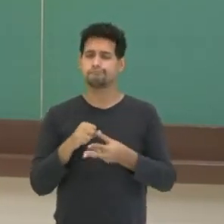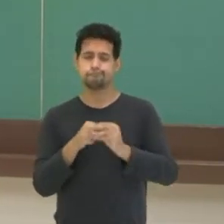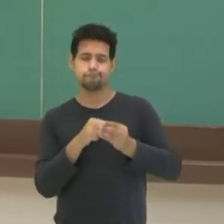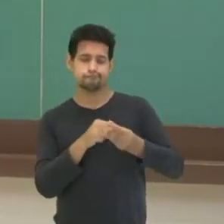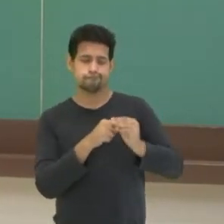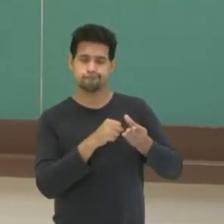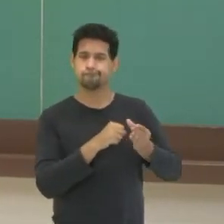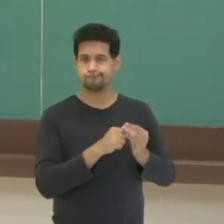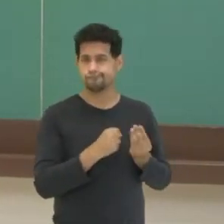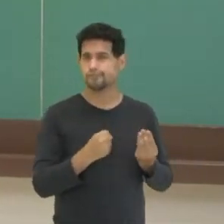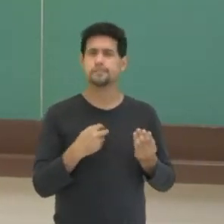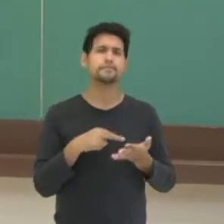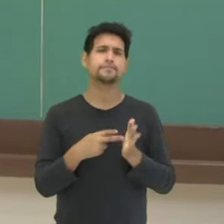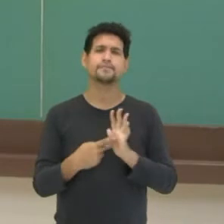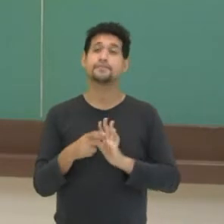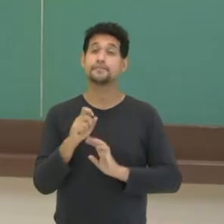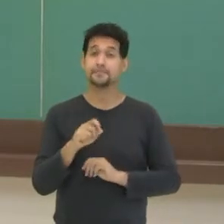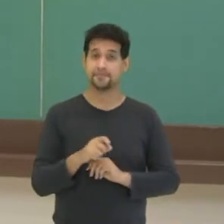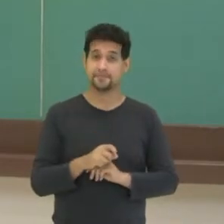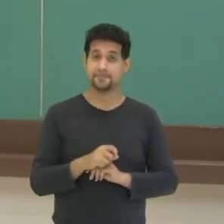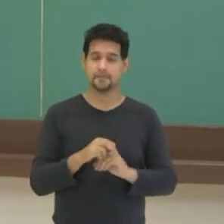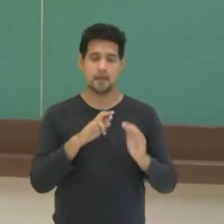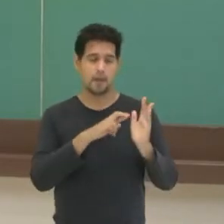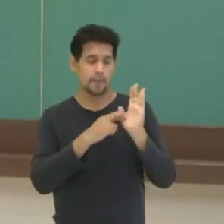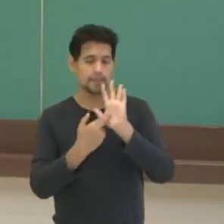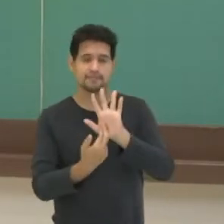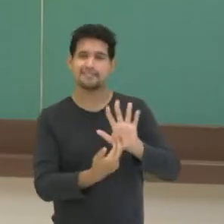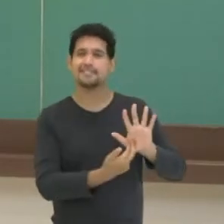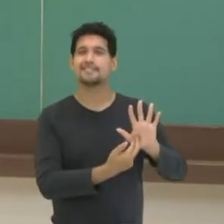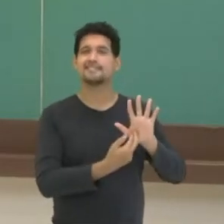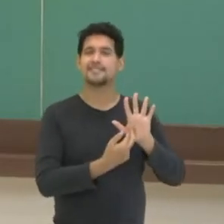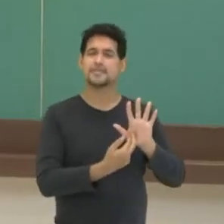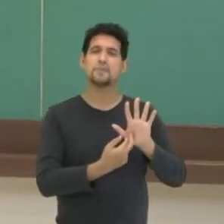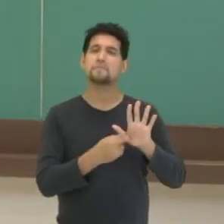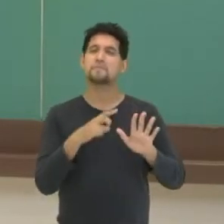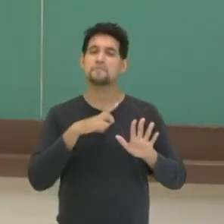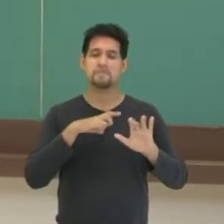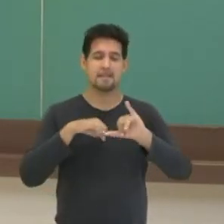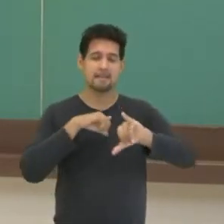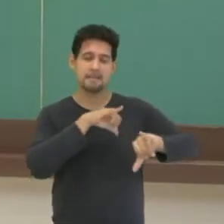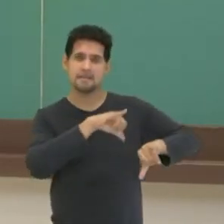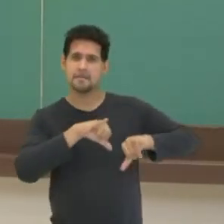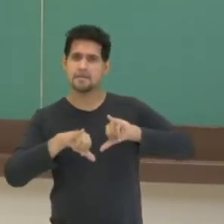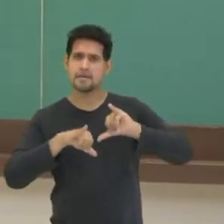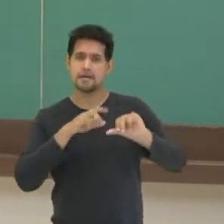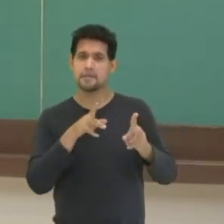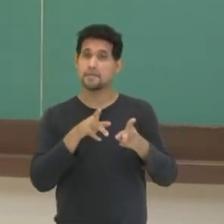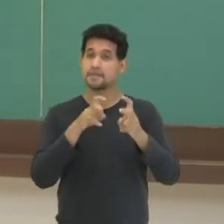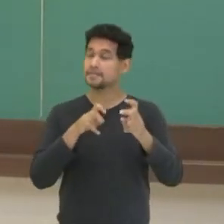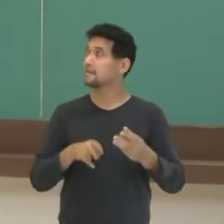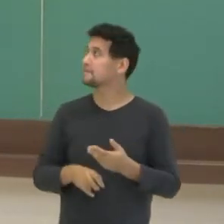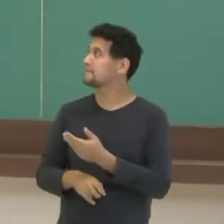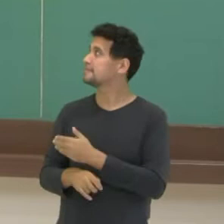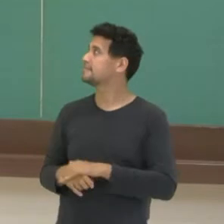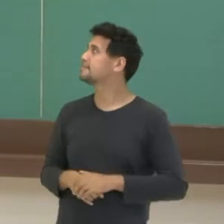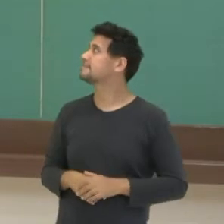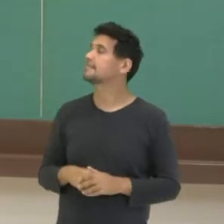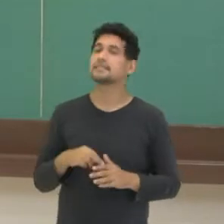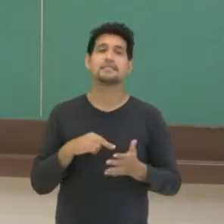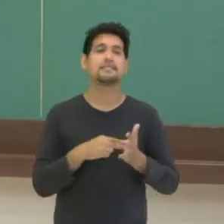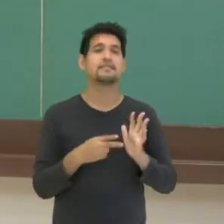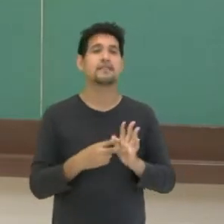conhecimentos, evidentemente, é a representação das substâncias químicas. Observe, isso aqui é